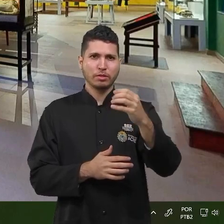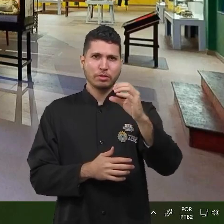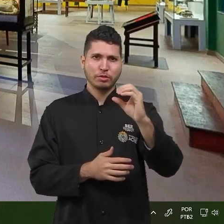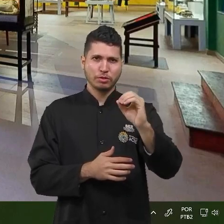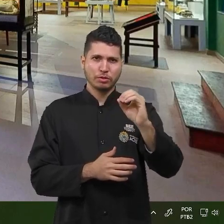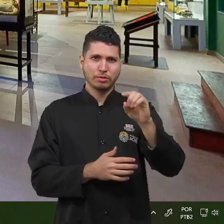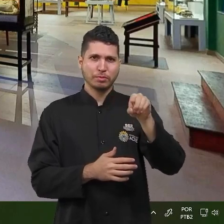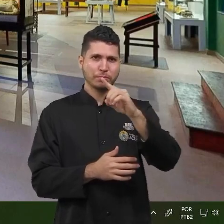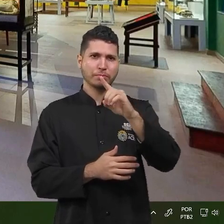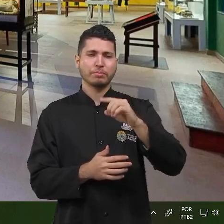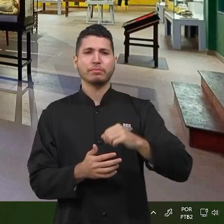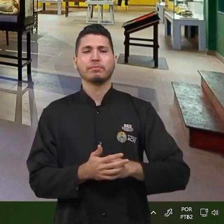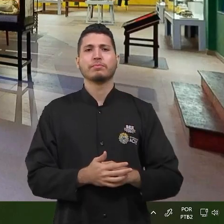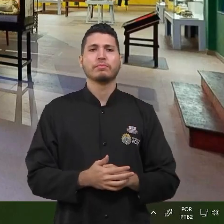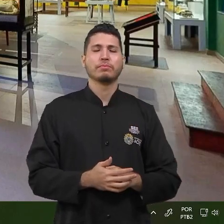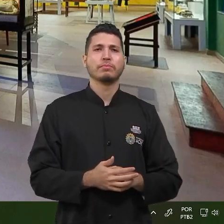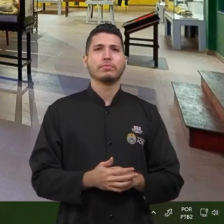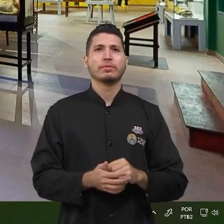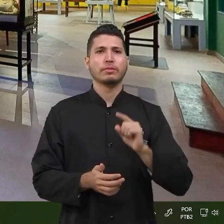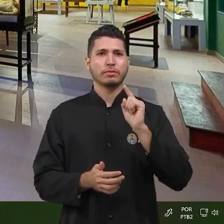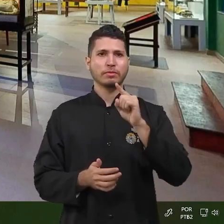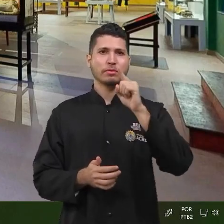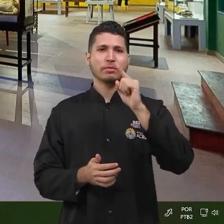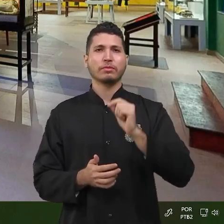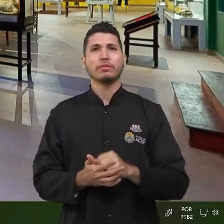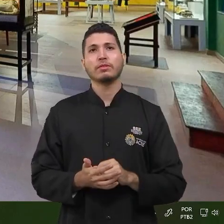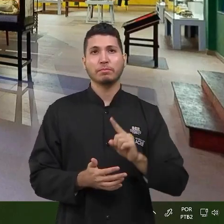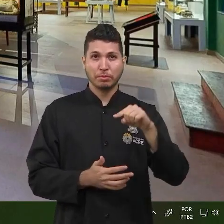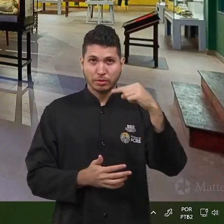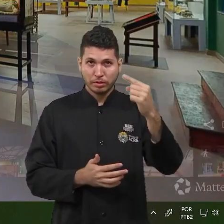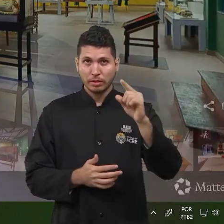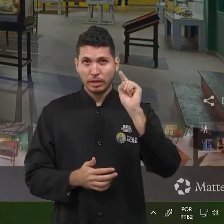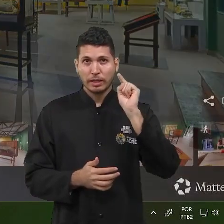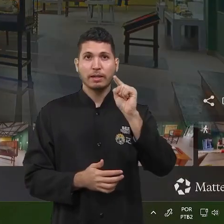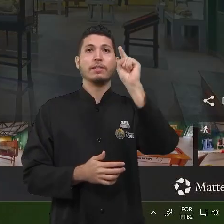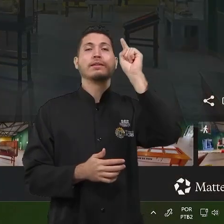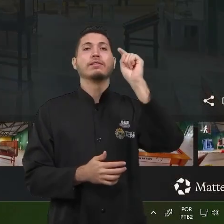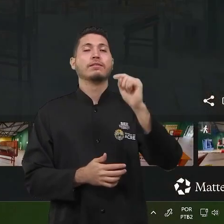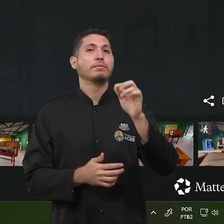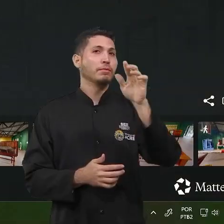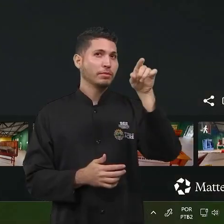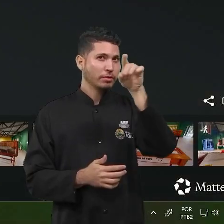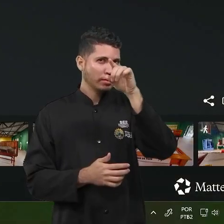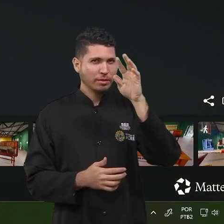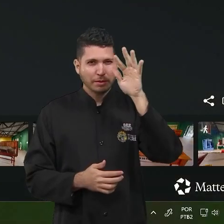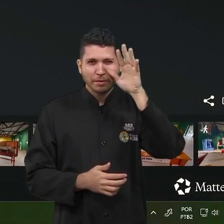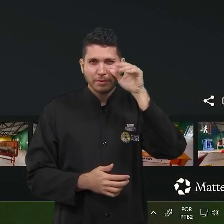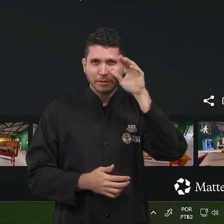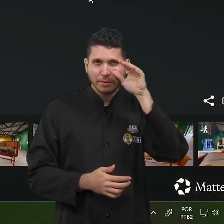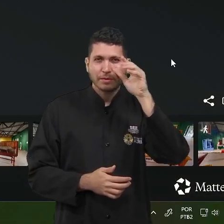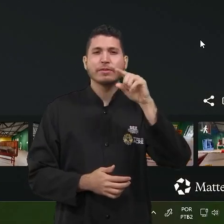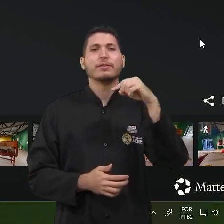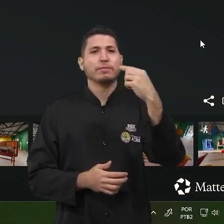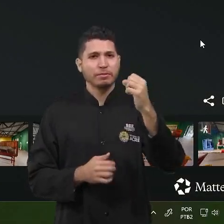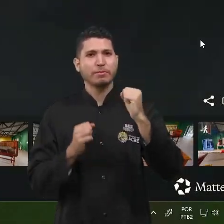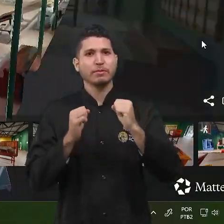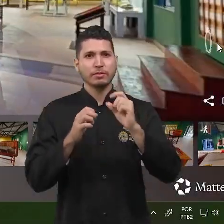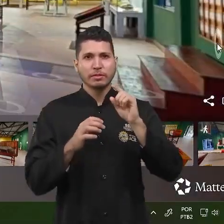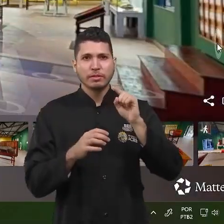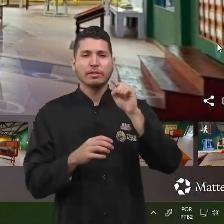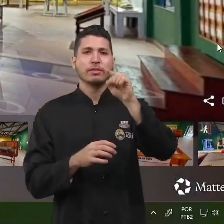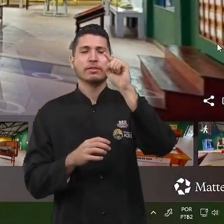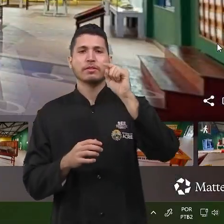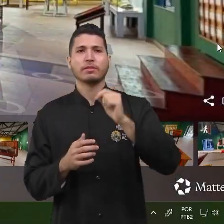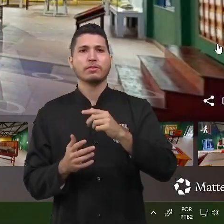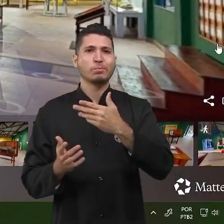fiquem curiosos para vocês acessarem os demais, porque traz informações bem interessantes. Olha, aqui a apresentação ela